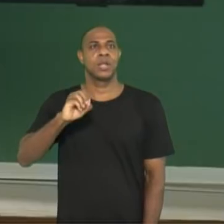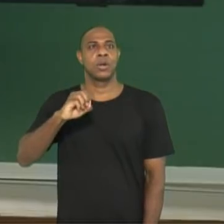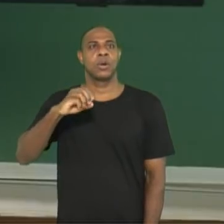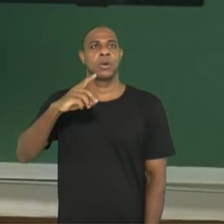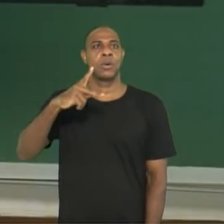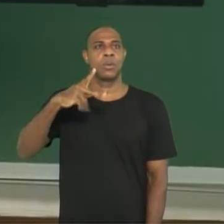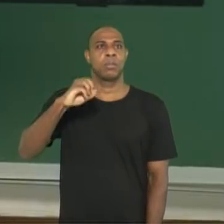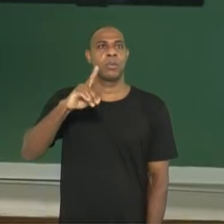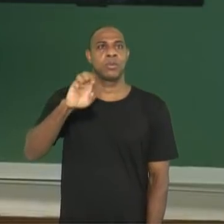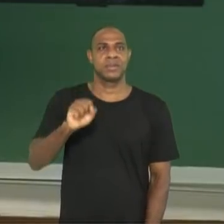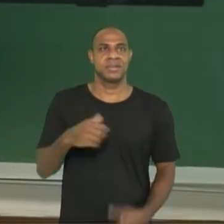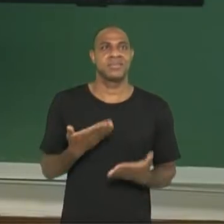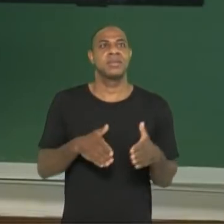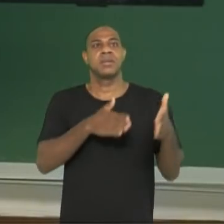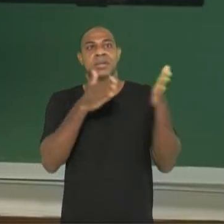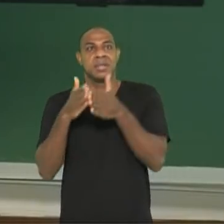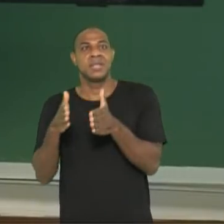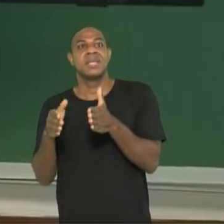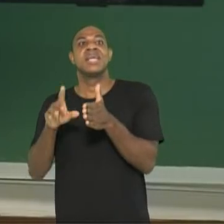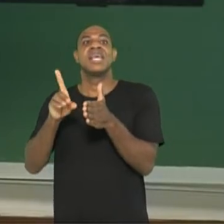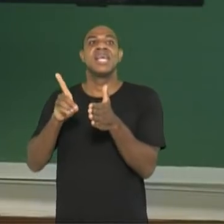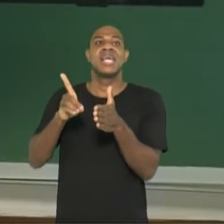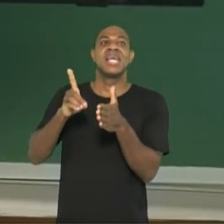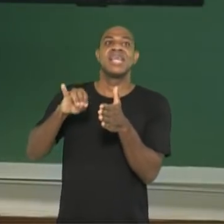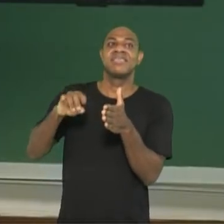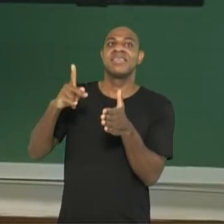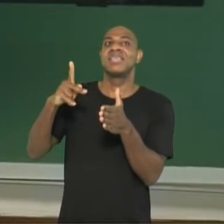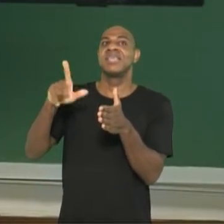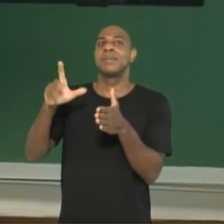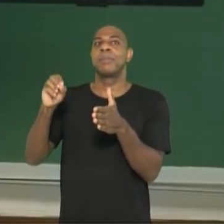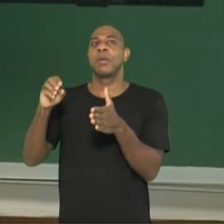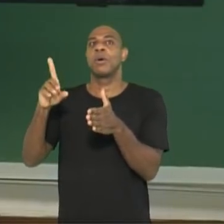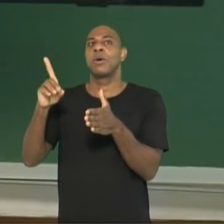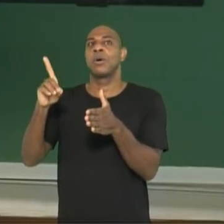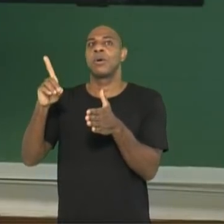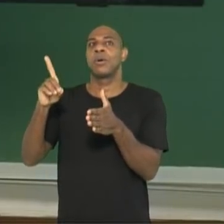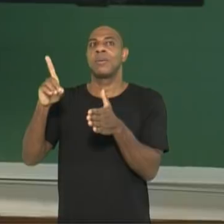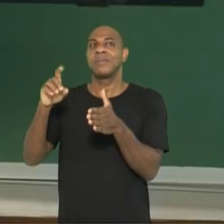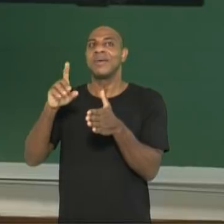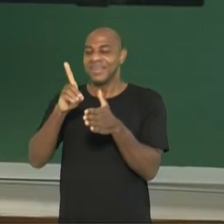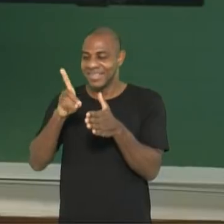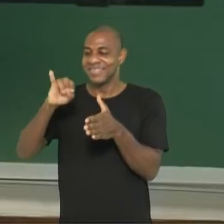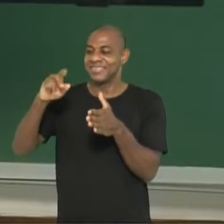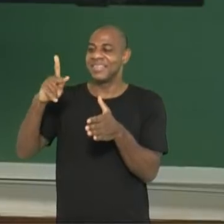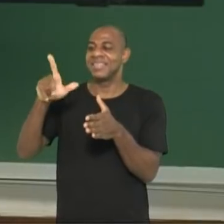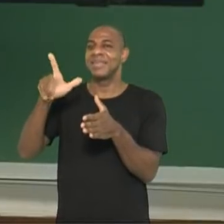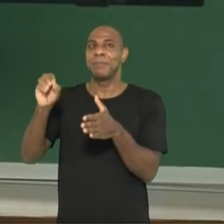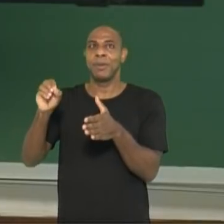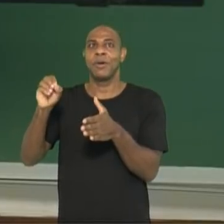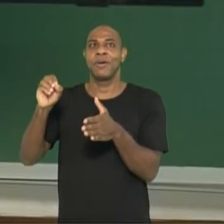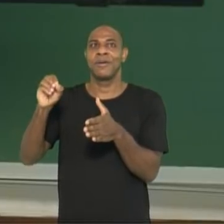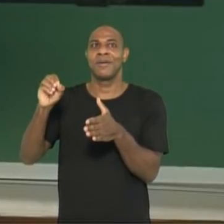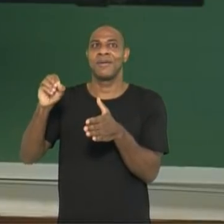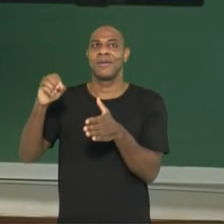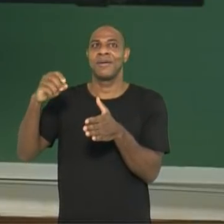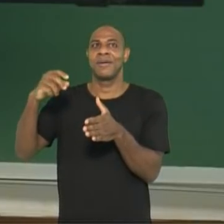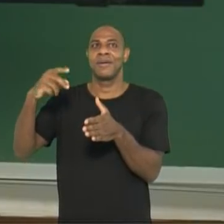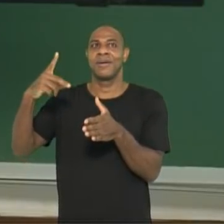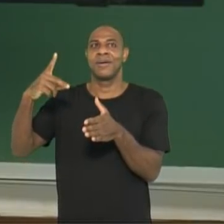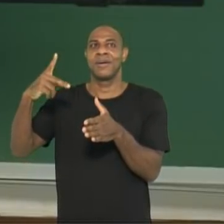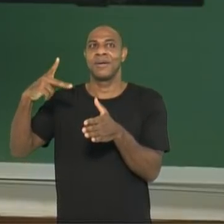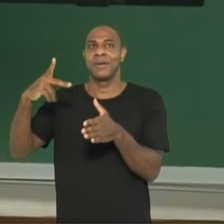corpo alongado, então eles são um pouco diferentes dos outros artrópodes. E o corpo deles é dividido em cabeça